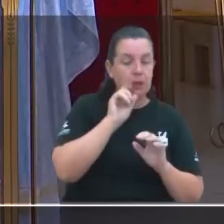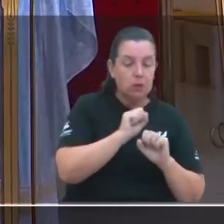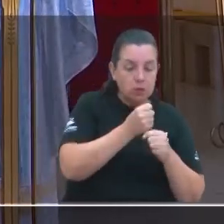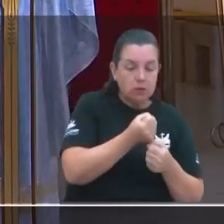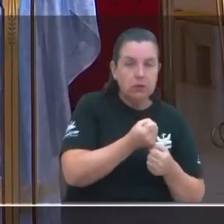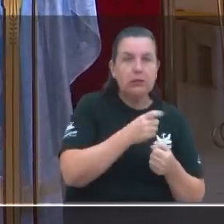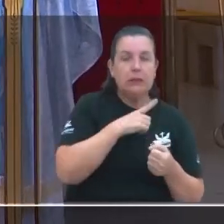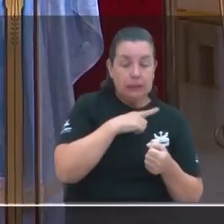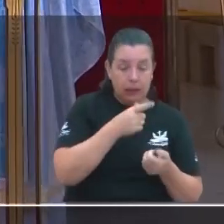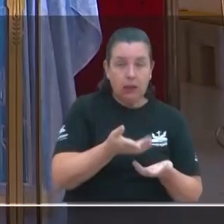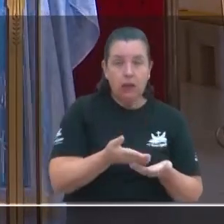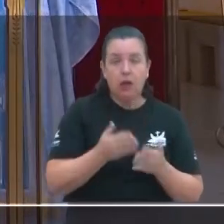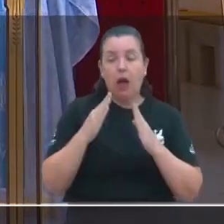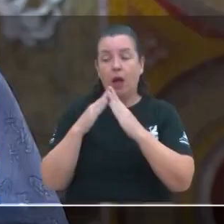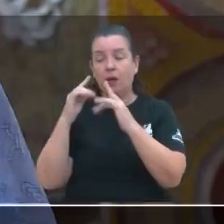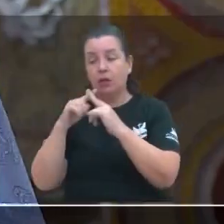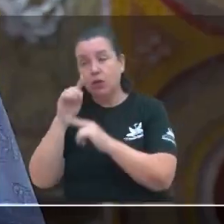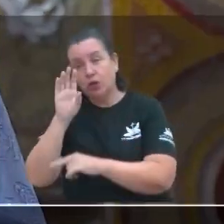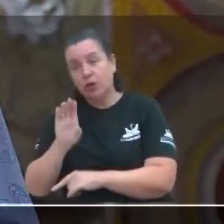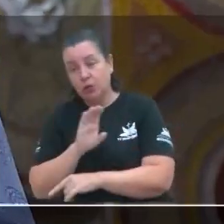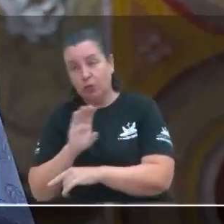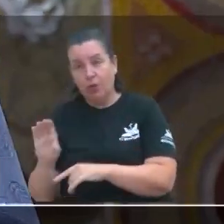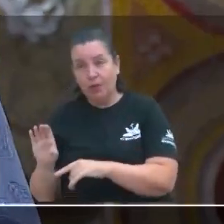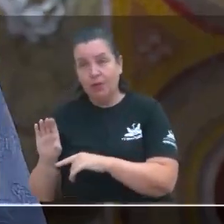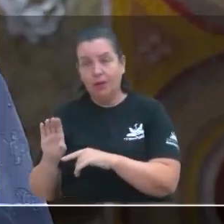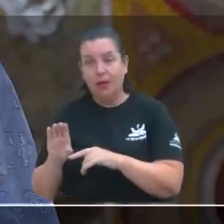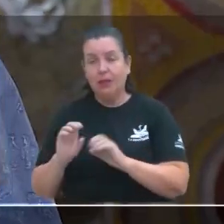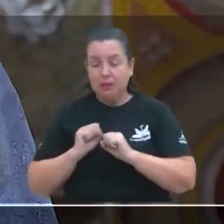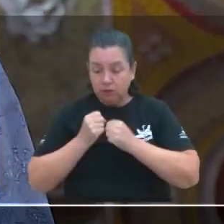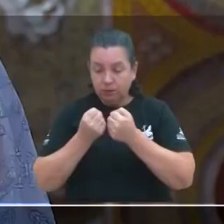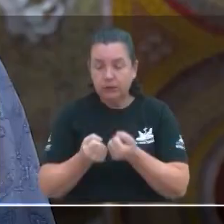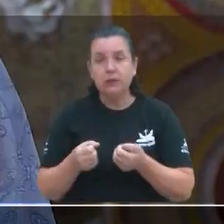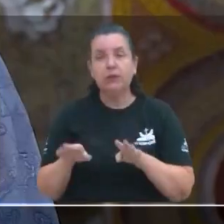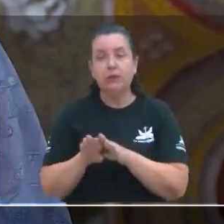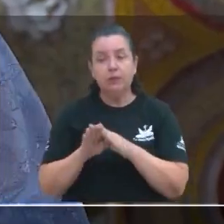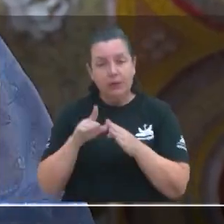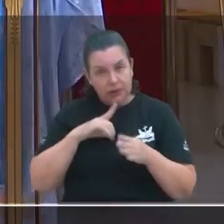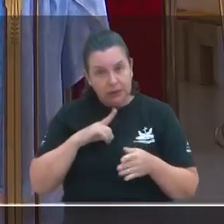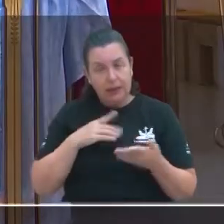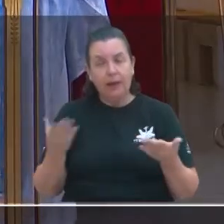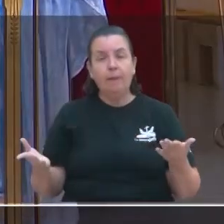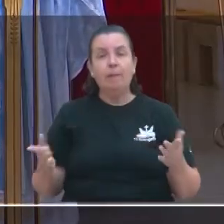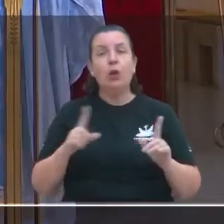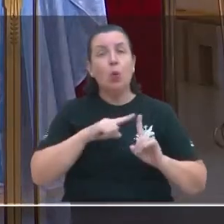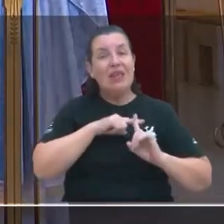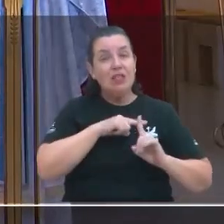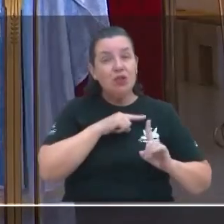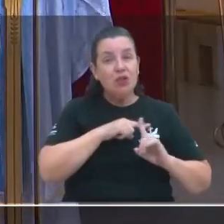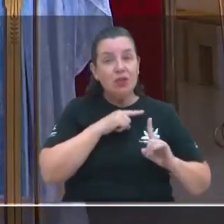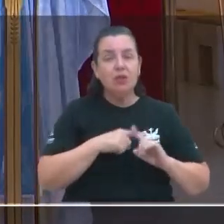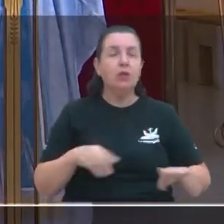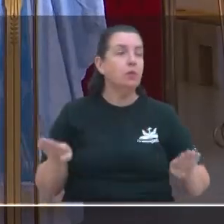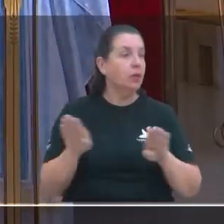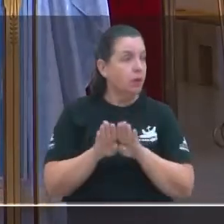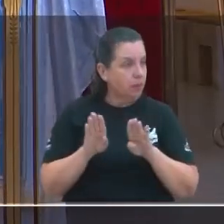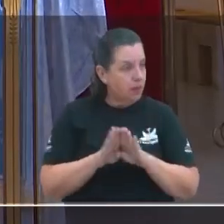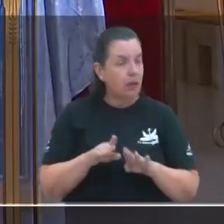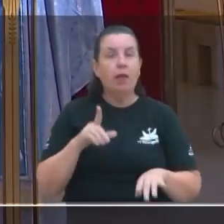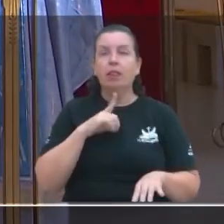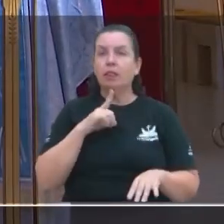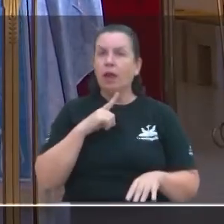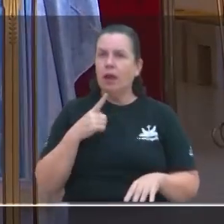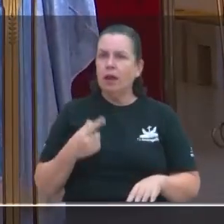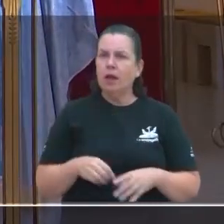Igreja Católica enfrenta e o cristianismo enfrenta.